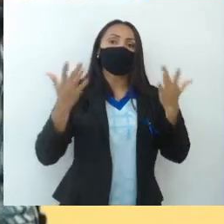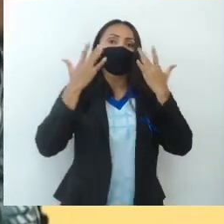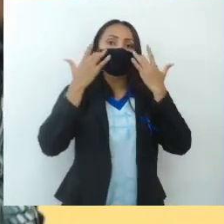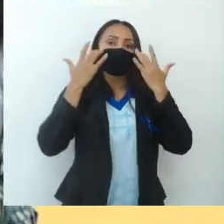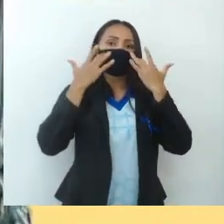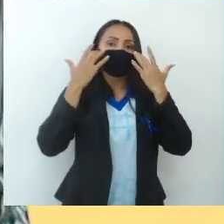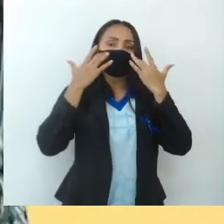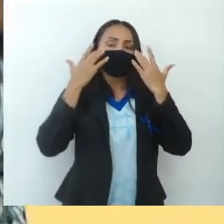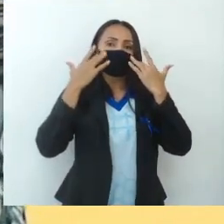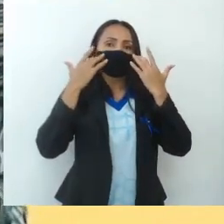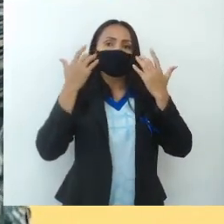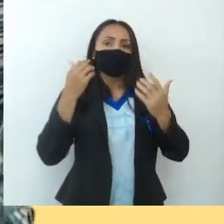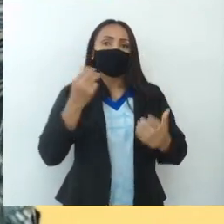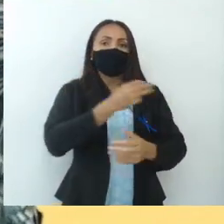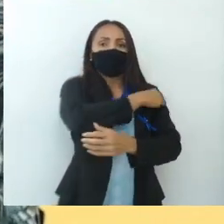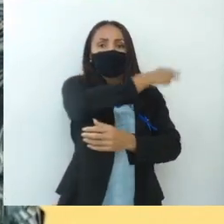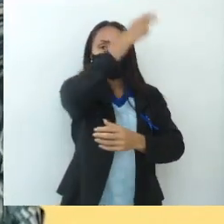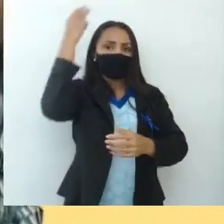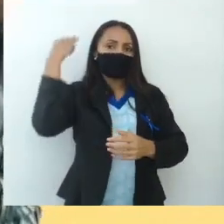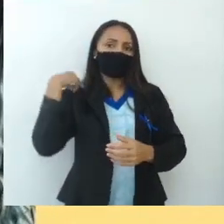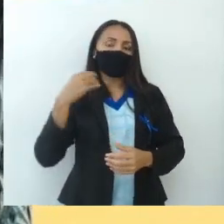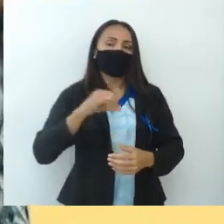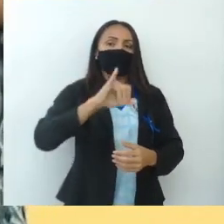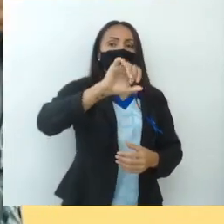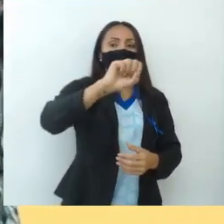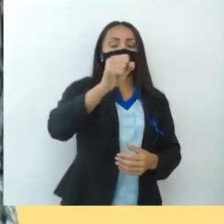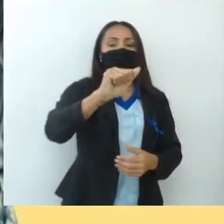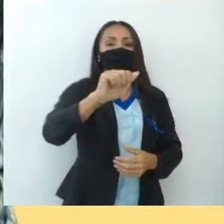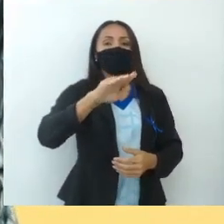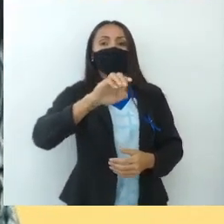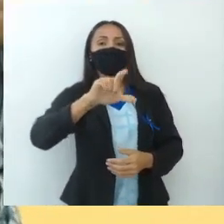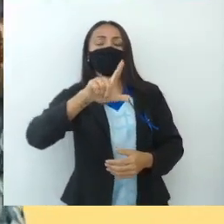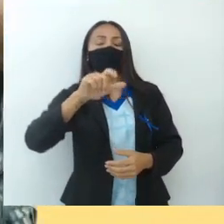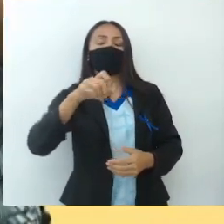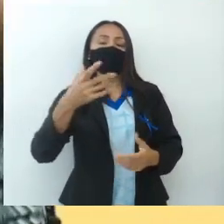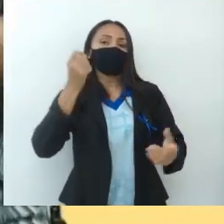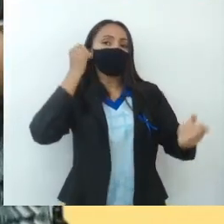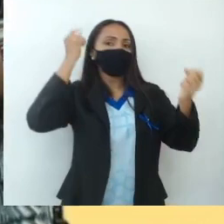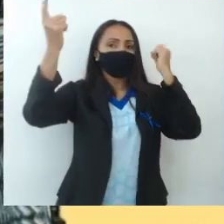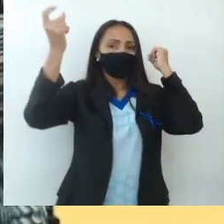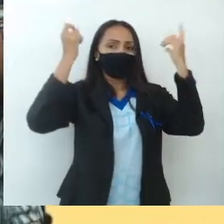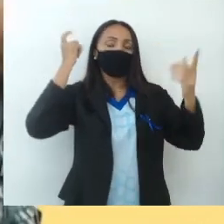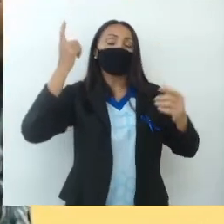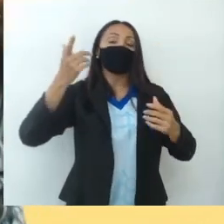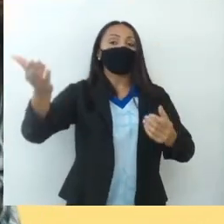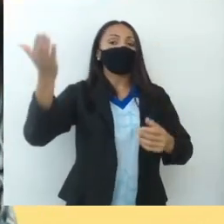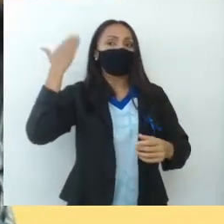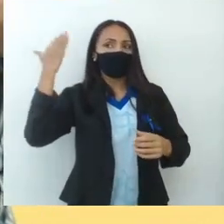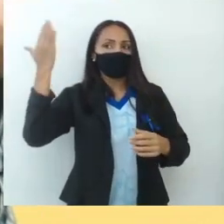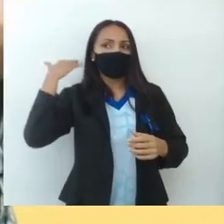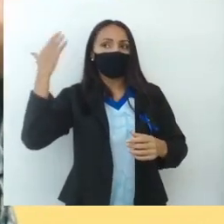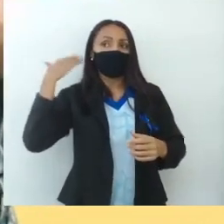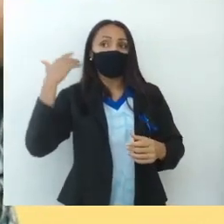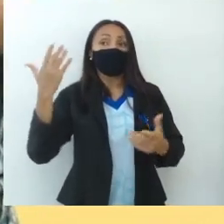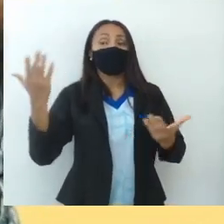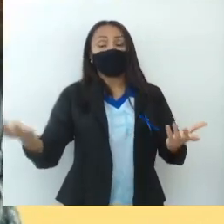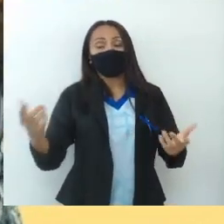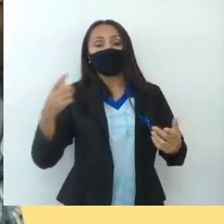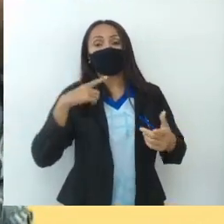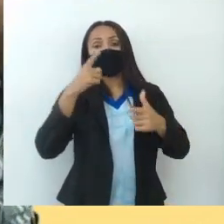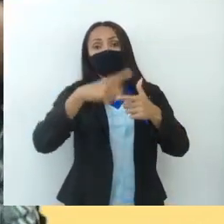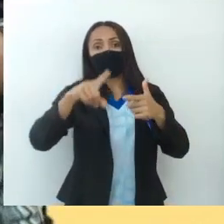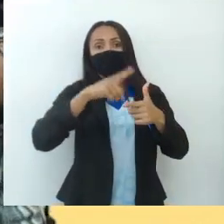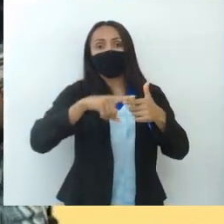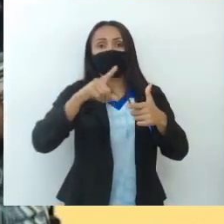desse contexto, o cemitério de Santo Amaro também, a ideia dele para que pudesse... Porque antigamente, você sabe, né? Era um grande problema. As pessoas não